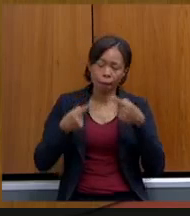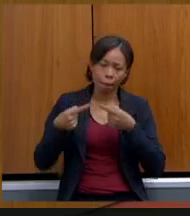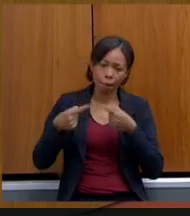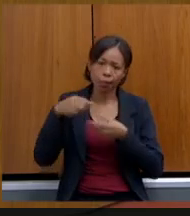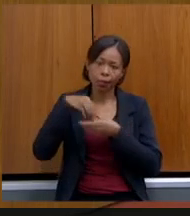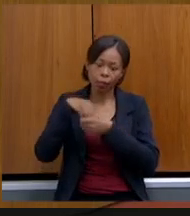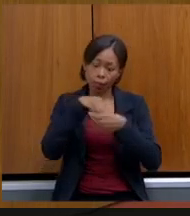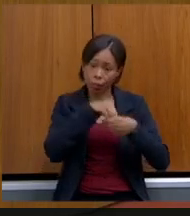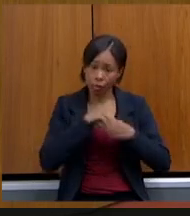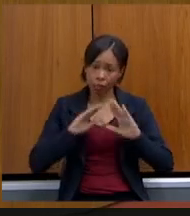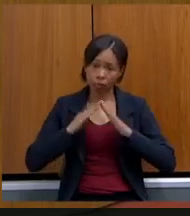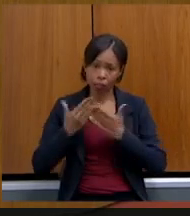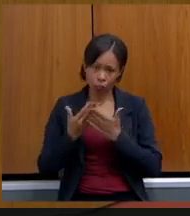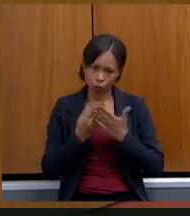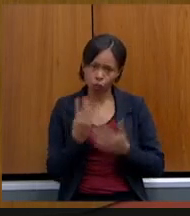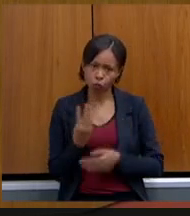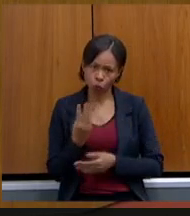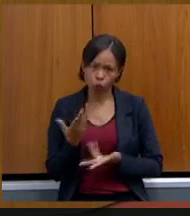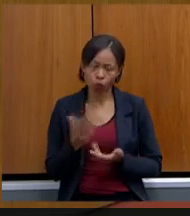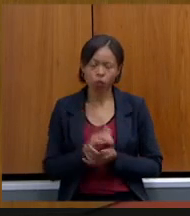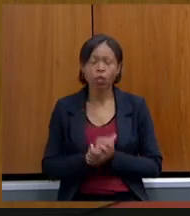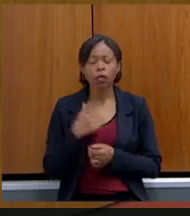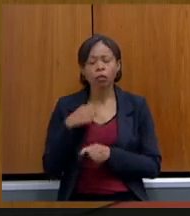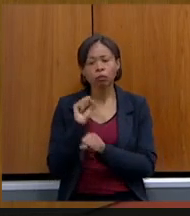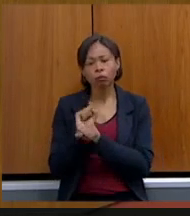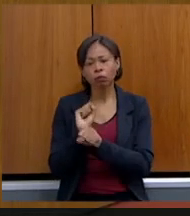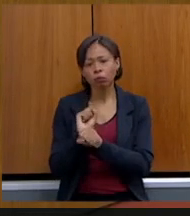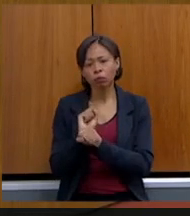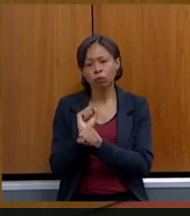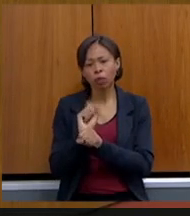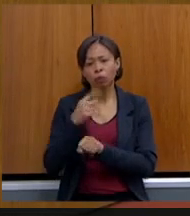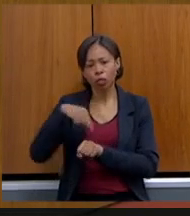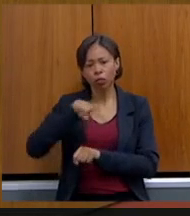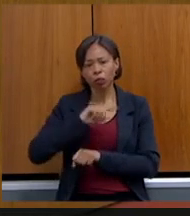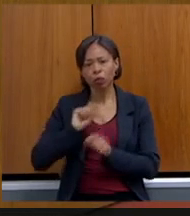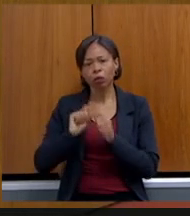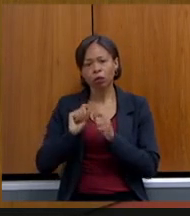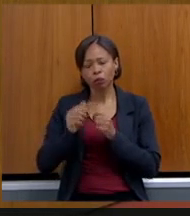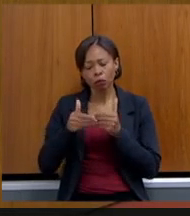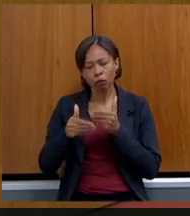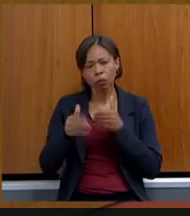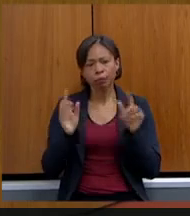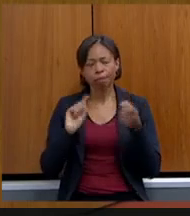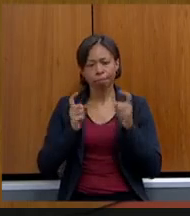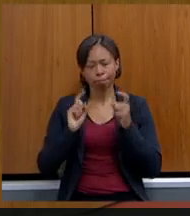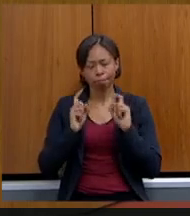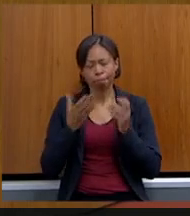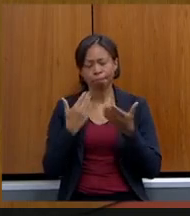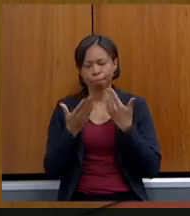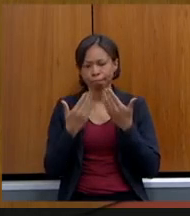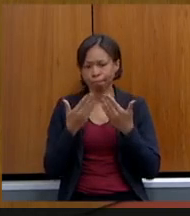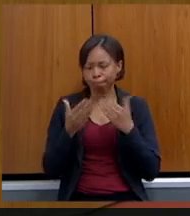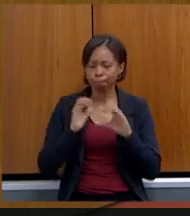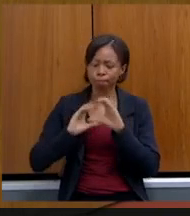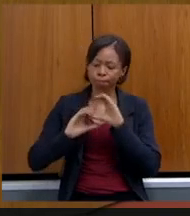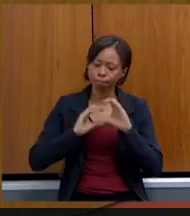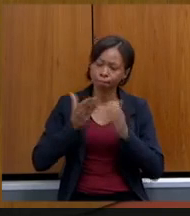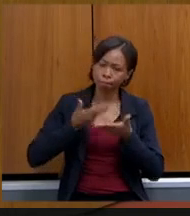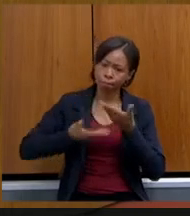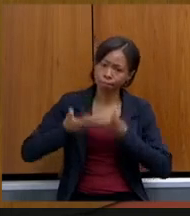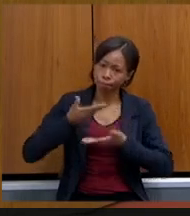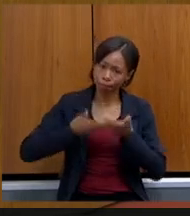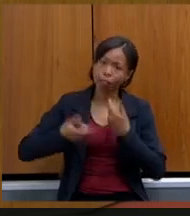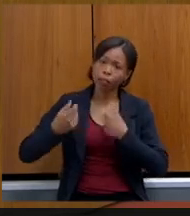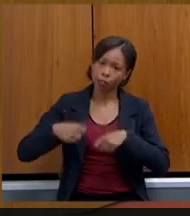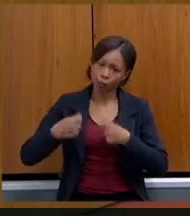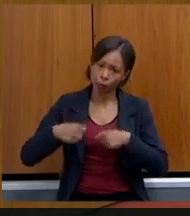três escolas então eu ainda estou o lado para que a gente possa fazer essa reunião esse diálogo Porque sem isso de algo fica mais difícil